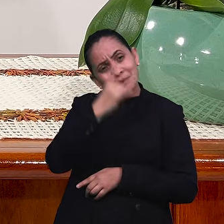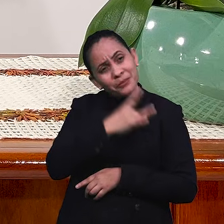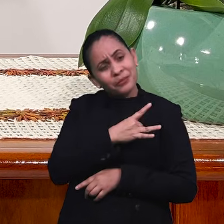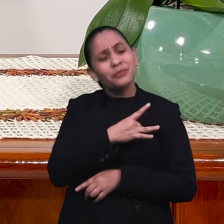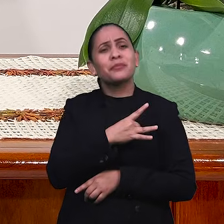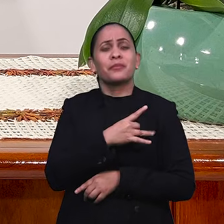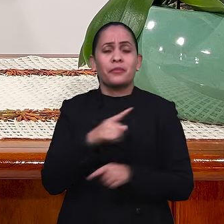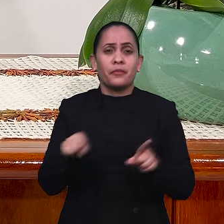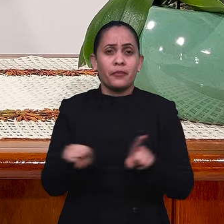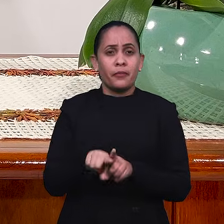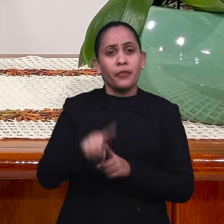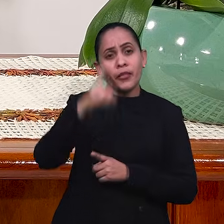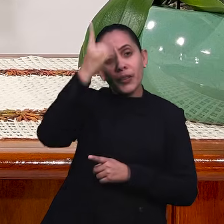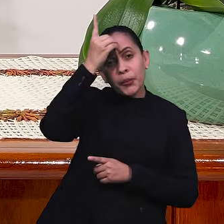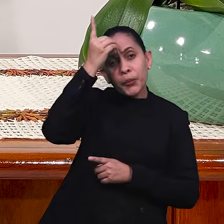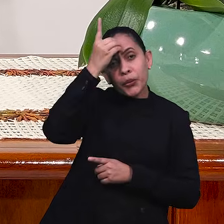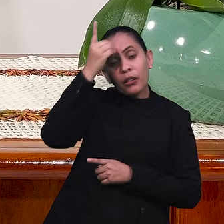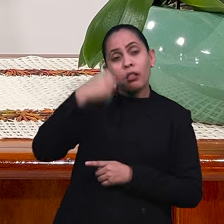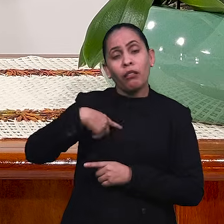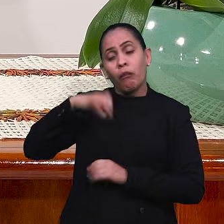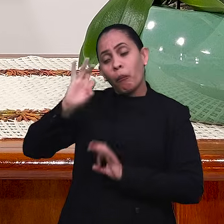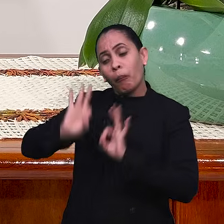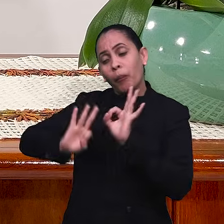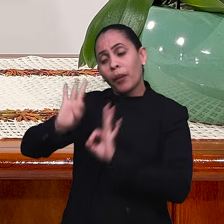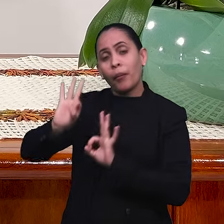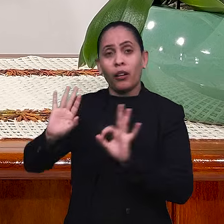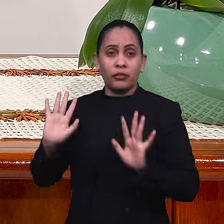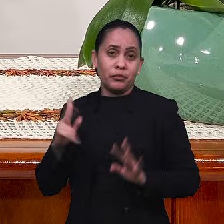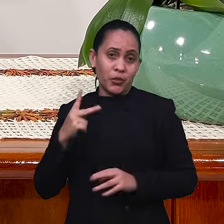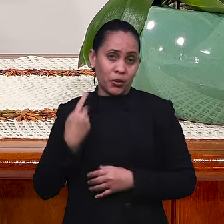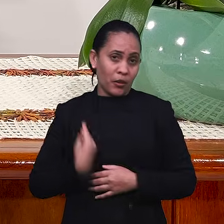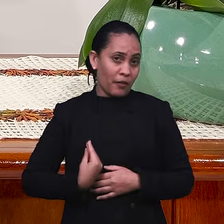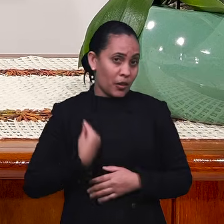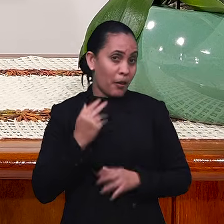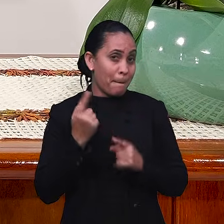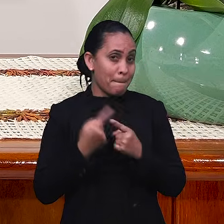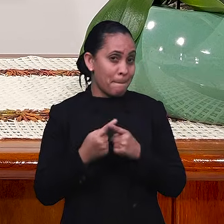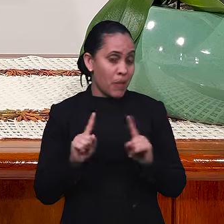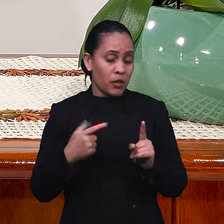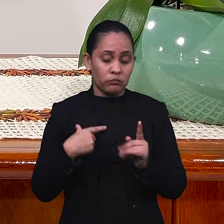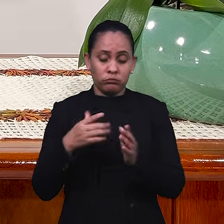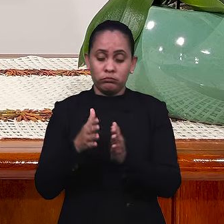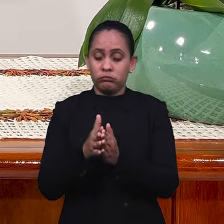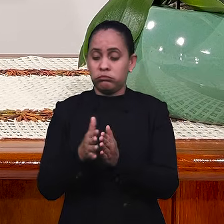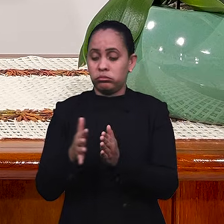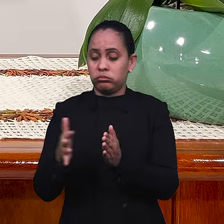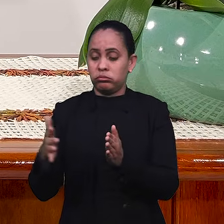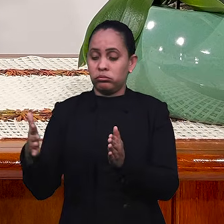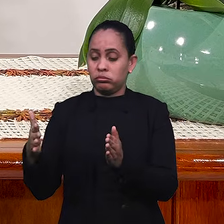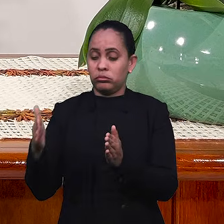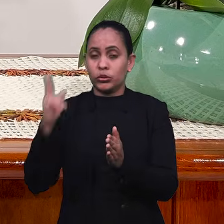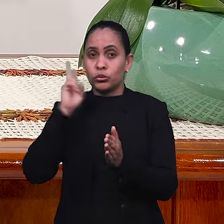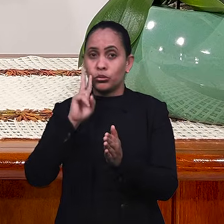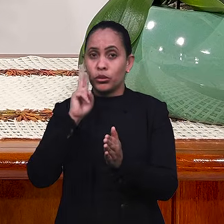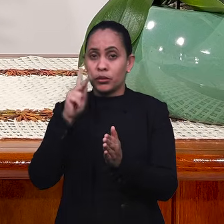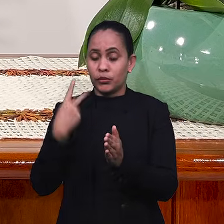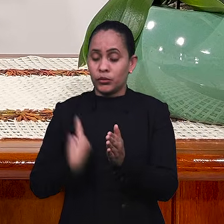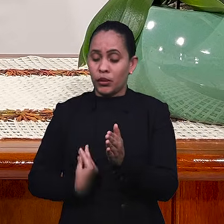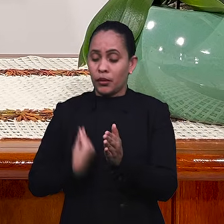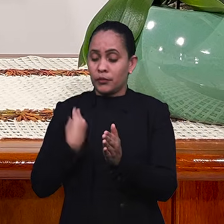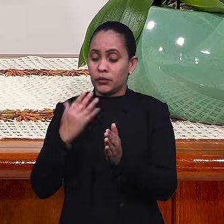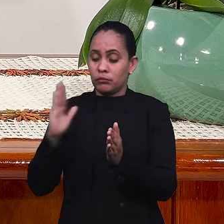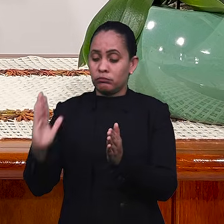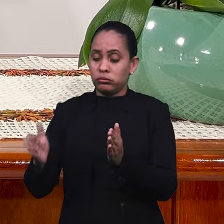com dons. Isso faz parte de um preparo. Mas em determinado momento da nossa trajetória, esse preparo ele